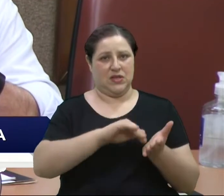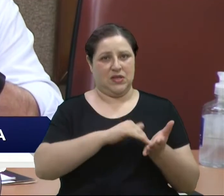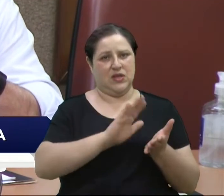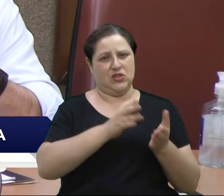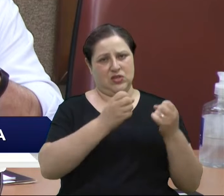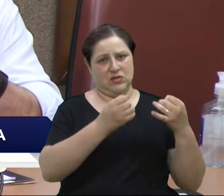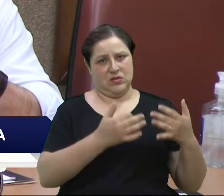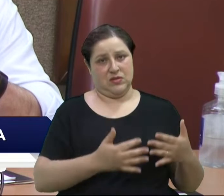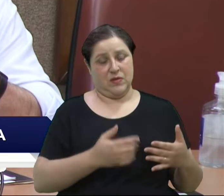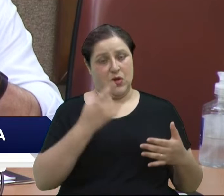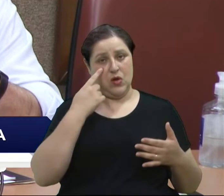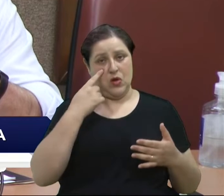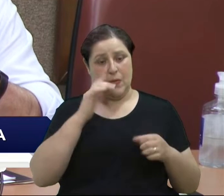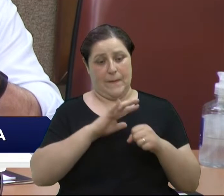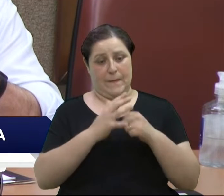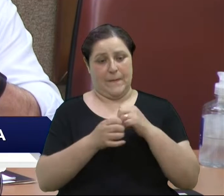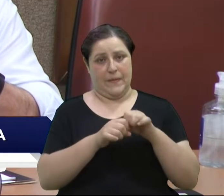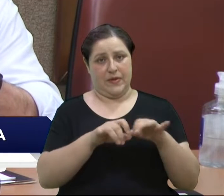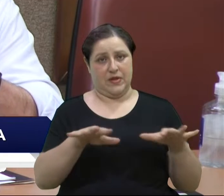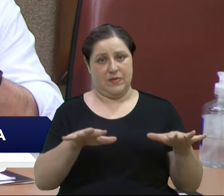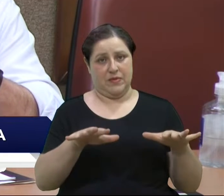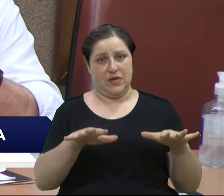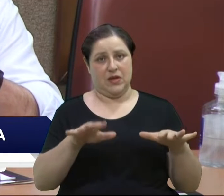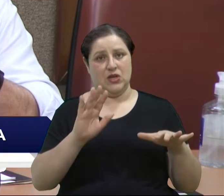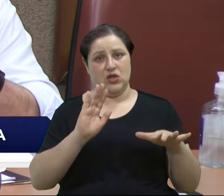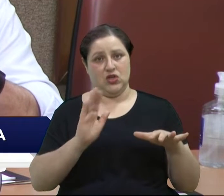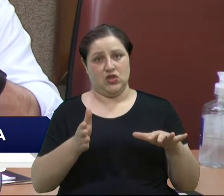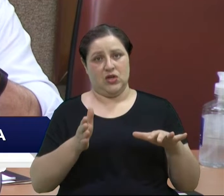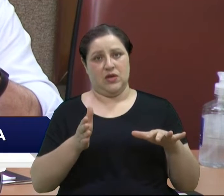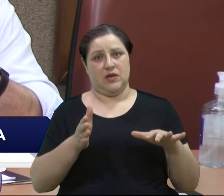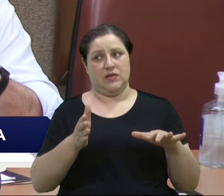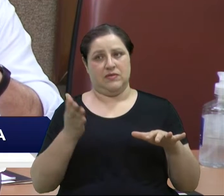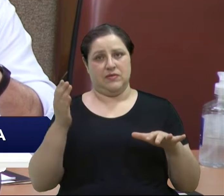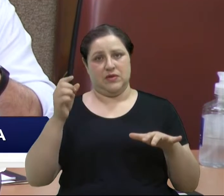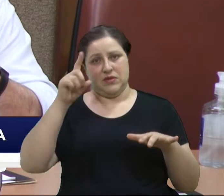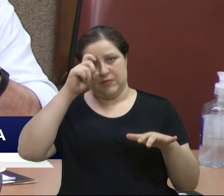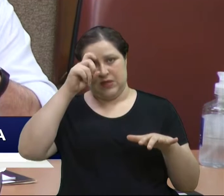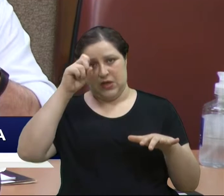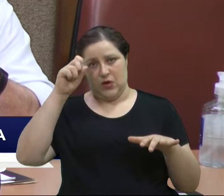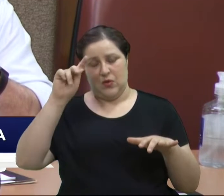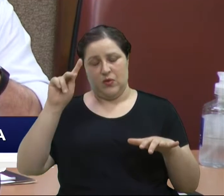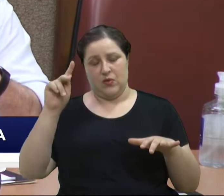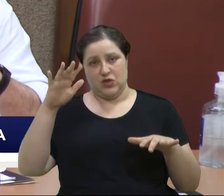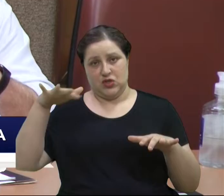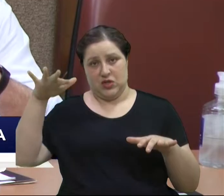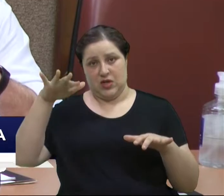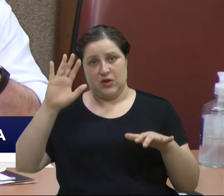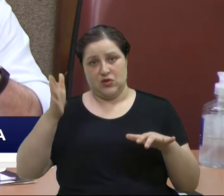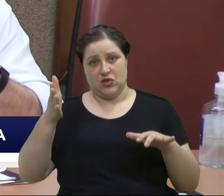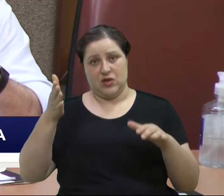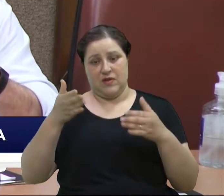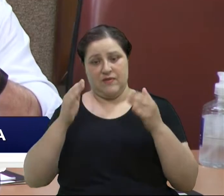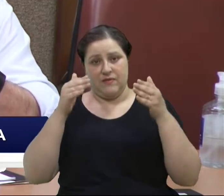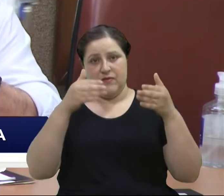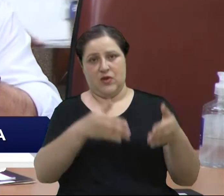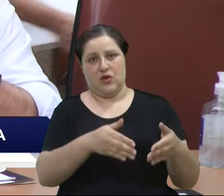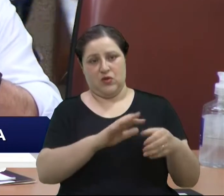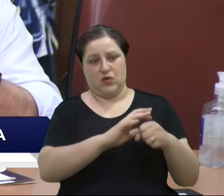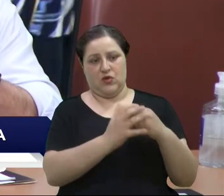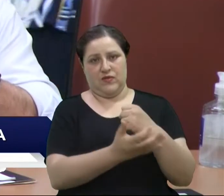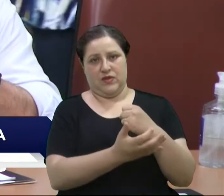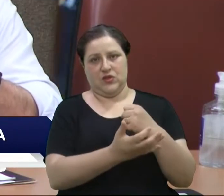da pandemia, ele focou atendimento na área do Covid. Só para lembrar que nós abrimos 38 leitos de terapia